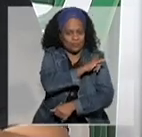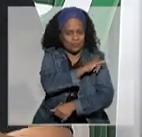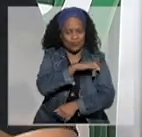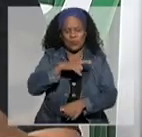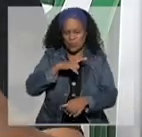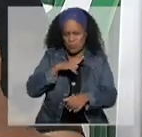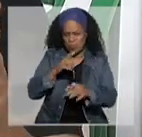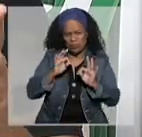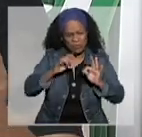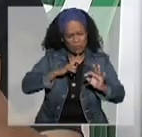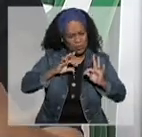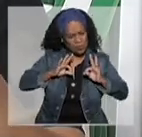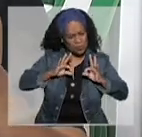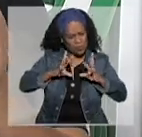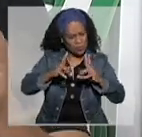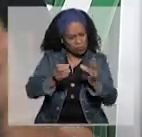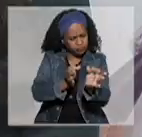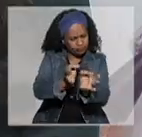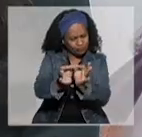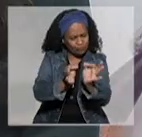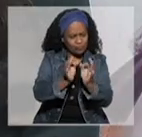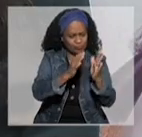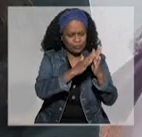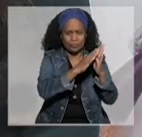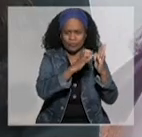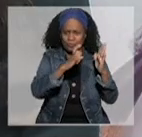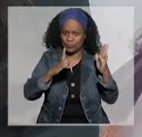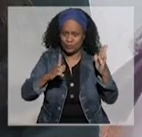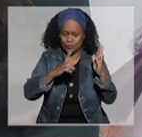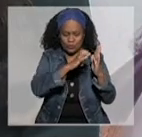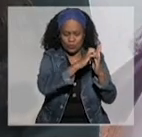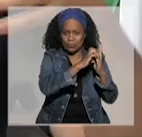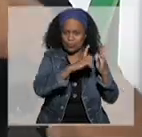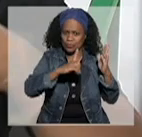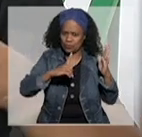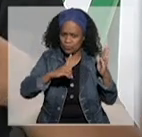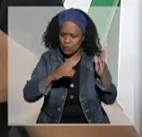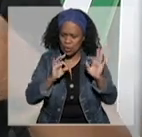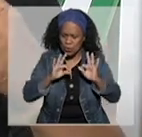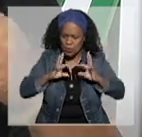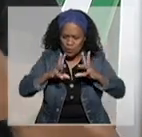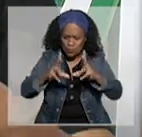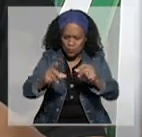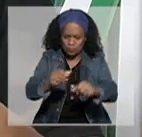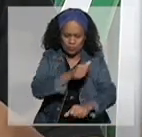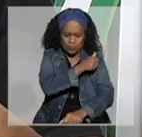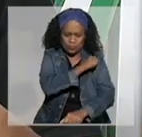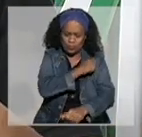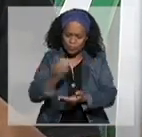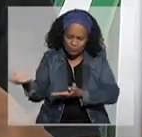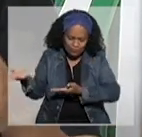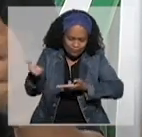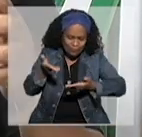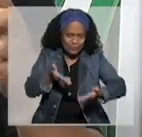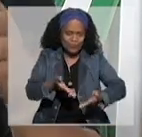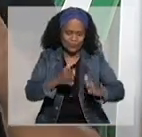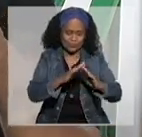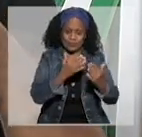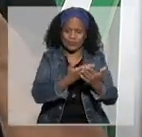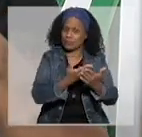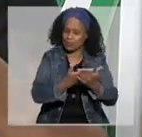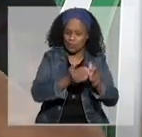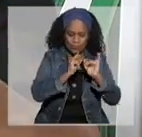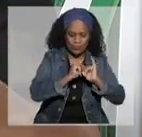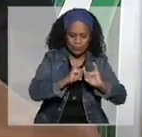Então, houve uma audição, houve um edital para que esses alunos viessem, houve então essa audição e